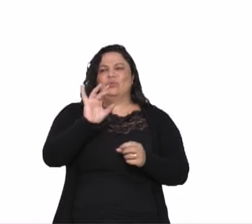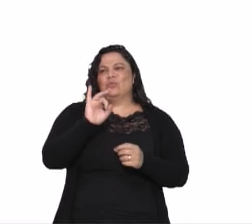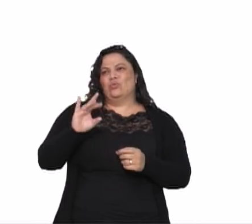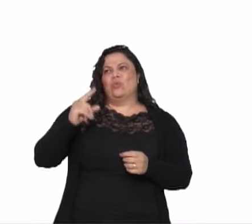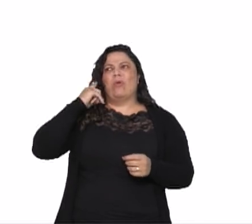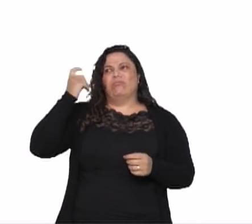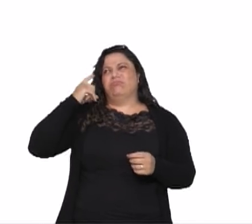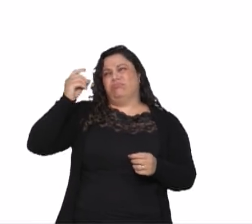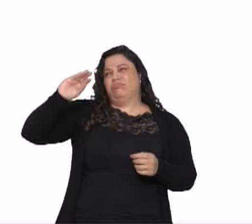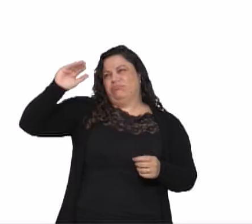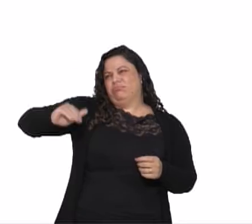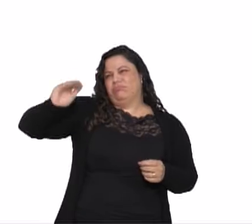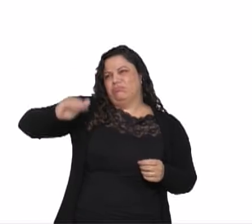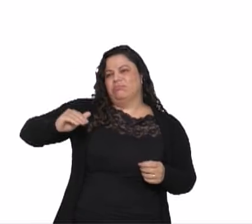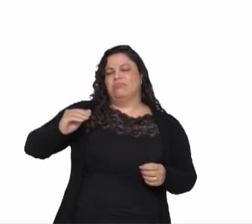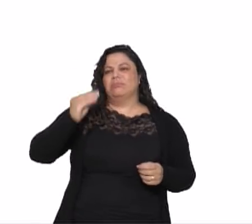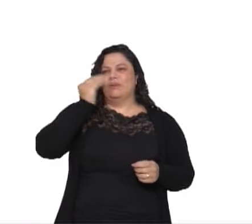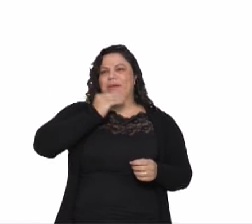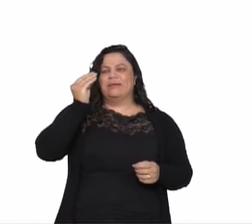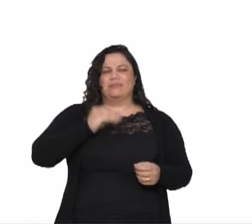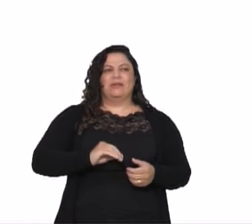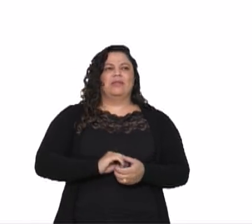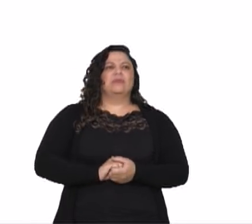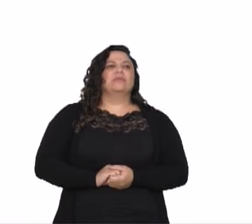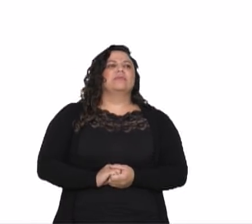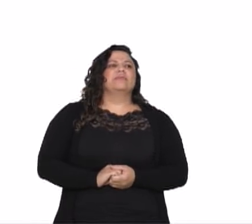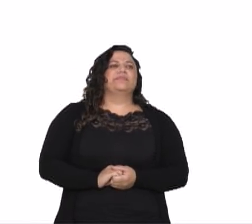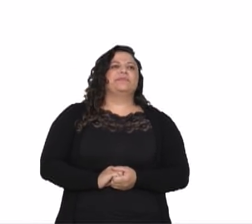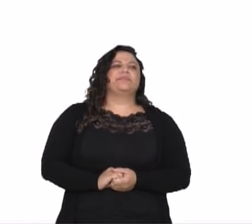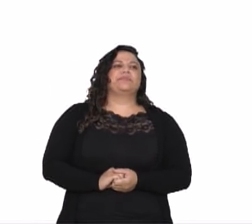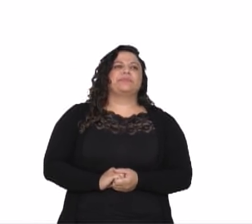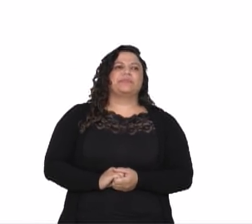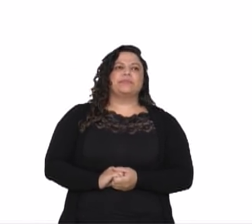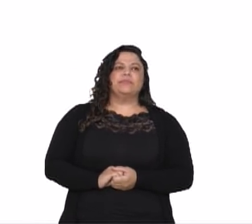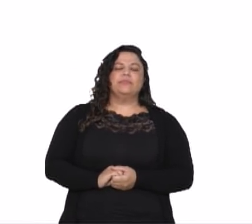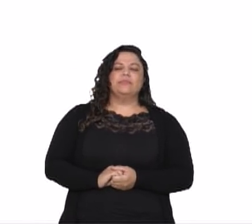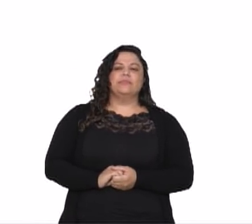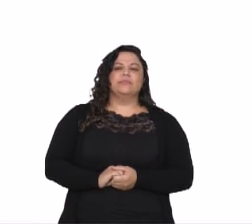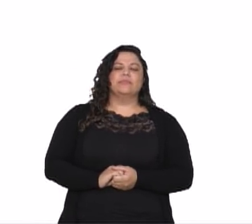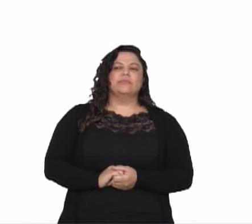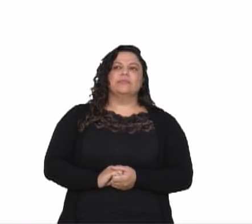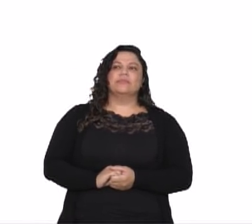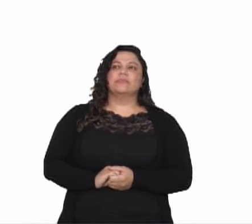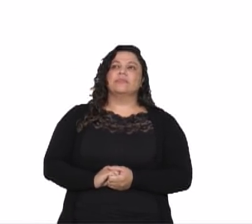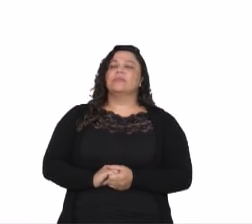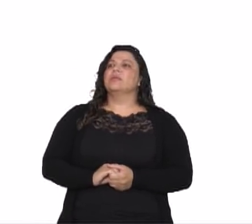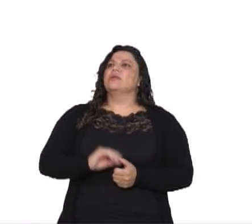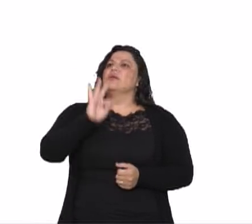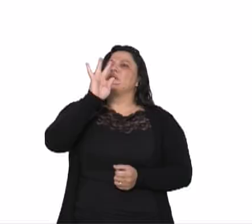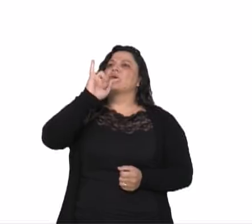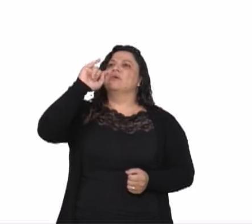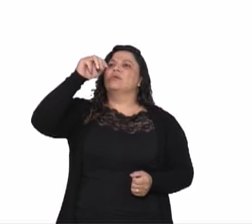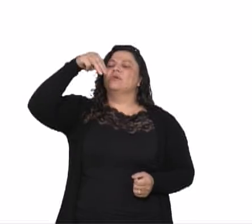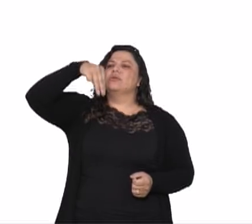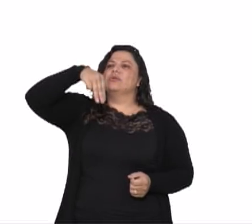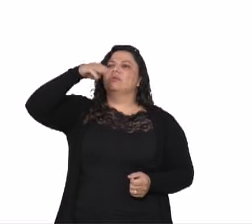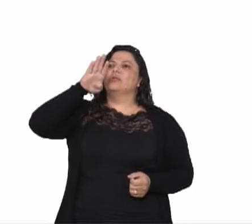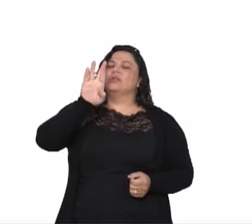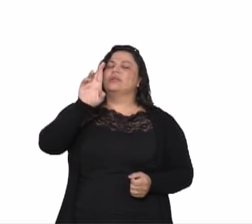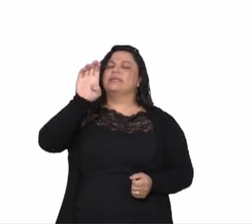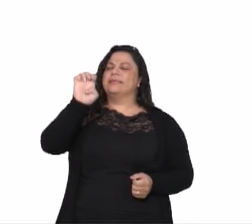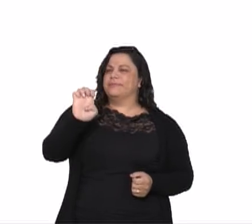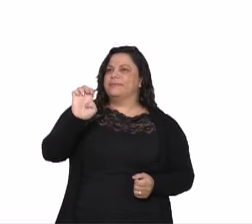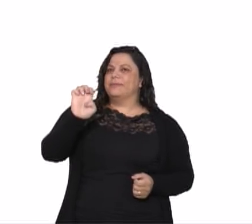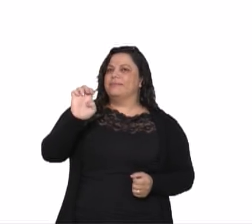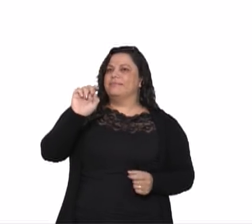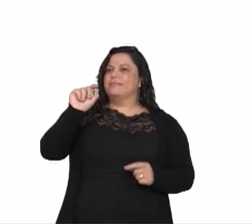A próxima propriedade sonora que a gente vai trabalhar, e é a última, é o timbre. O timbre é determinado pelas